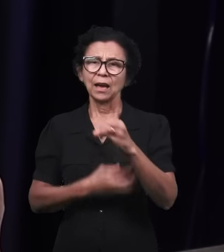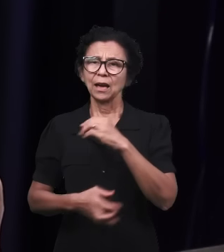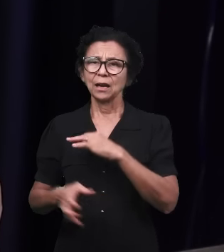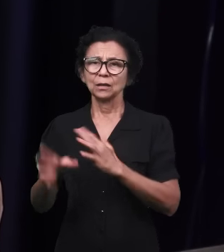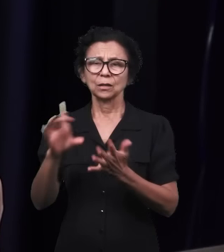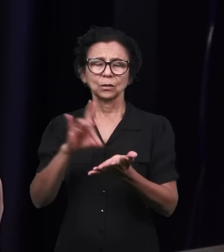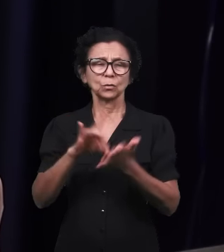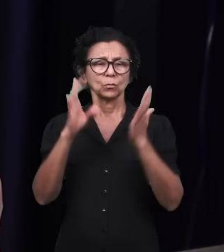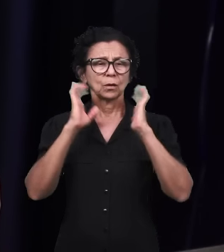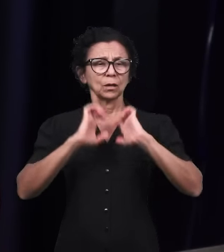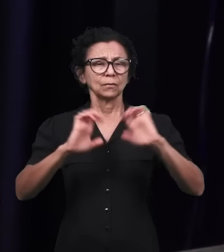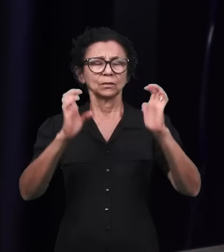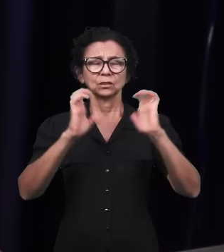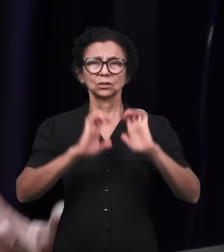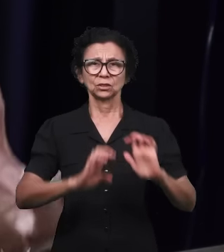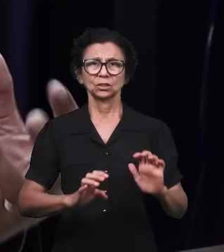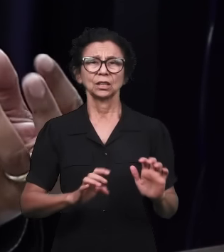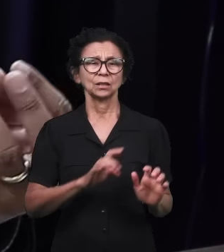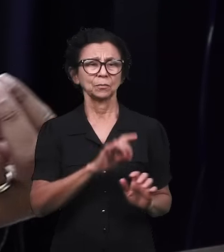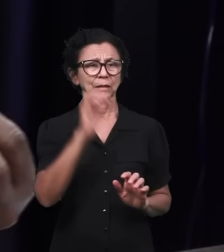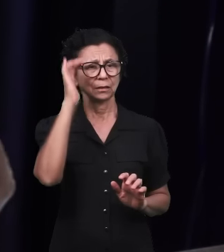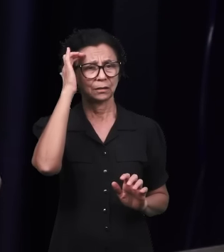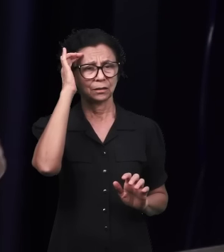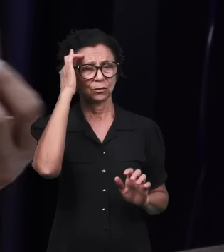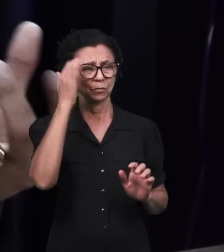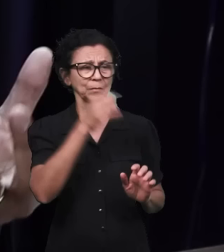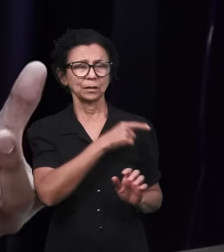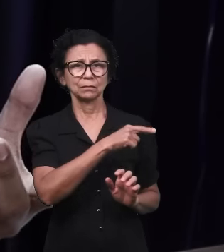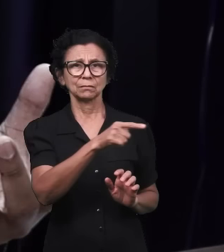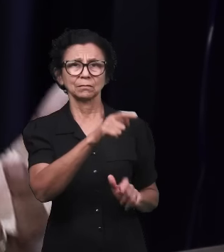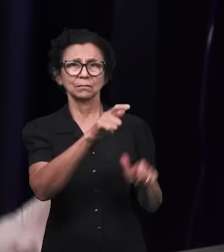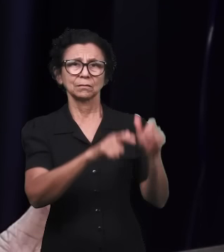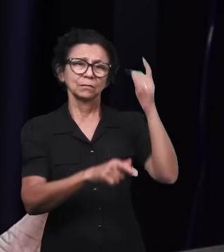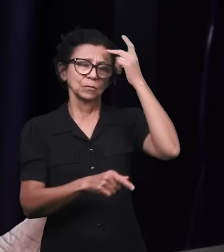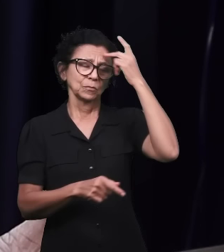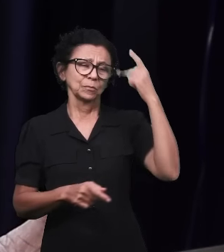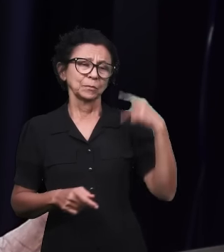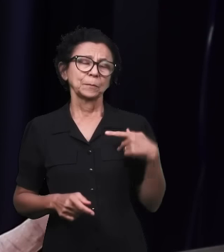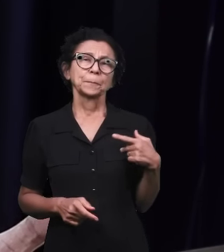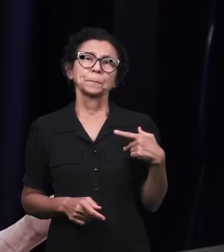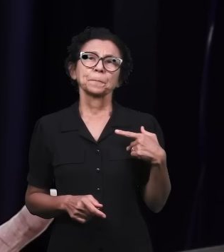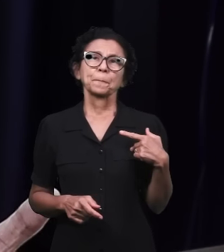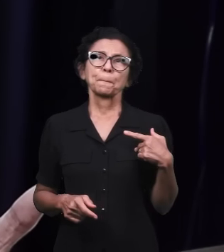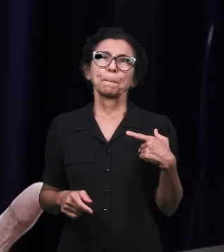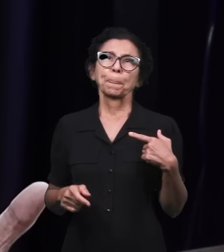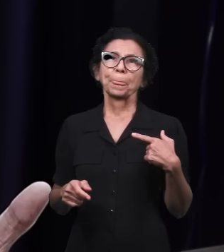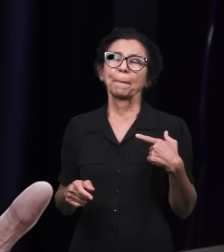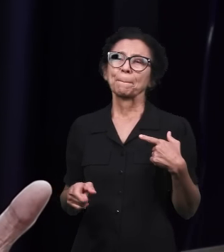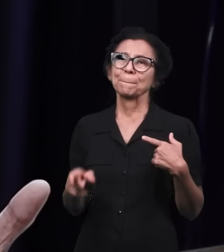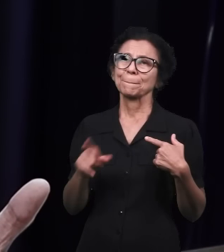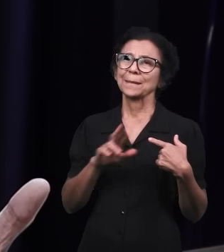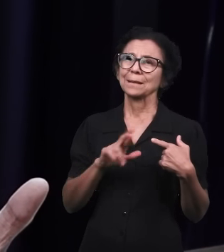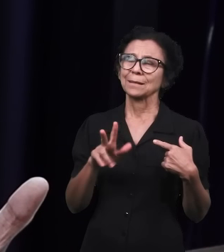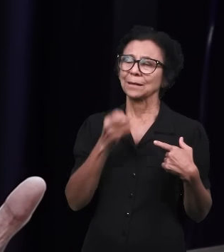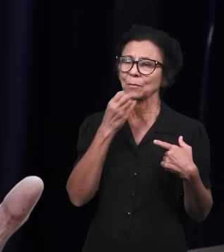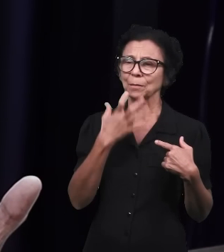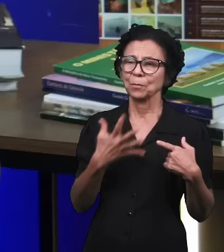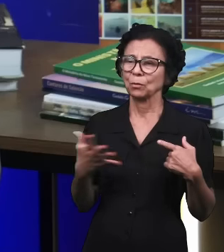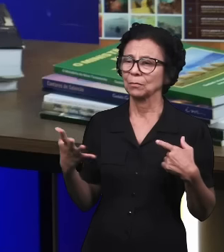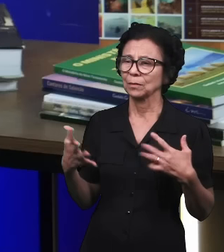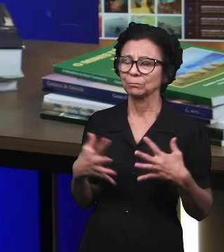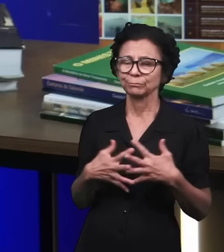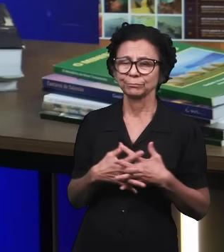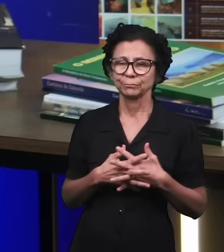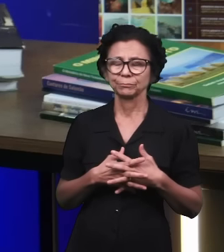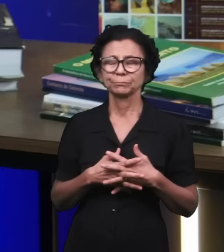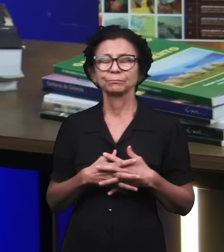tempo e o entendimento do homem, isso é a mistura que não é saudável. É o que se ouve hoje, né? Nós vamos moldar